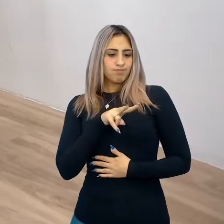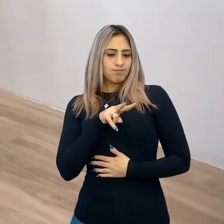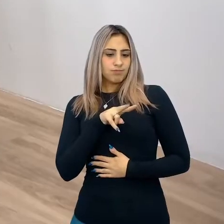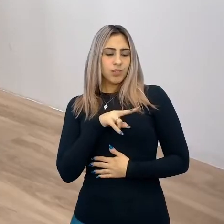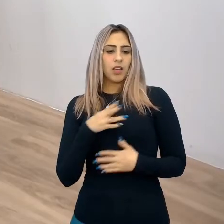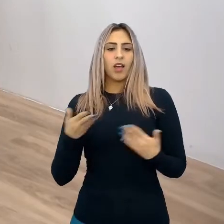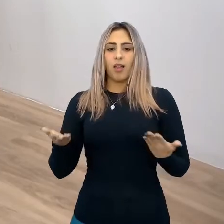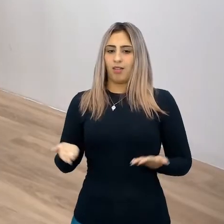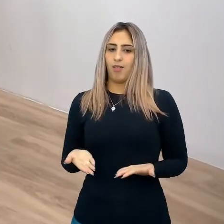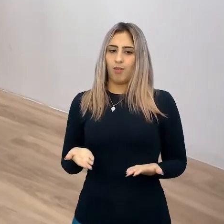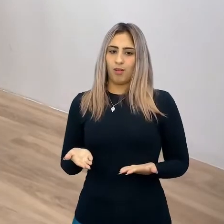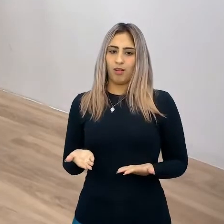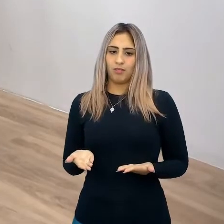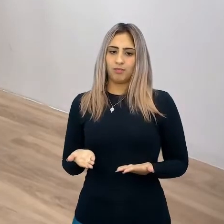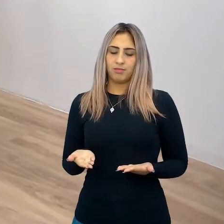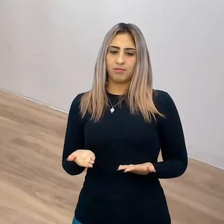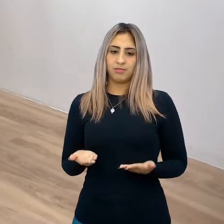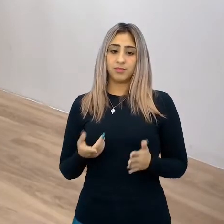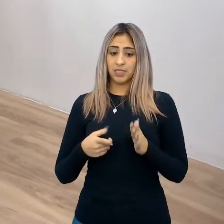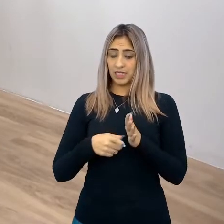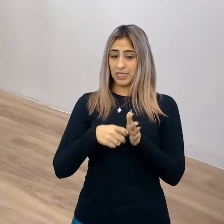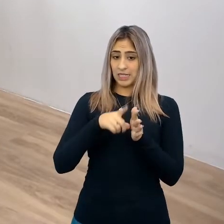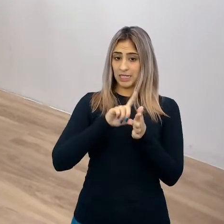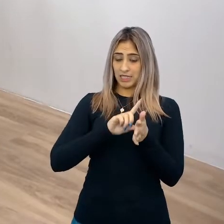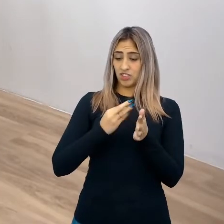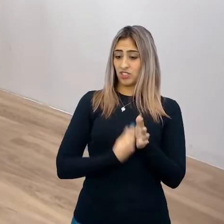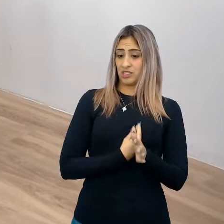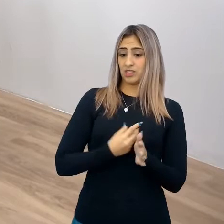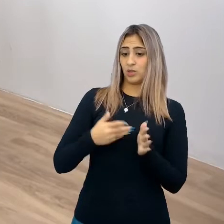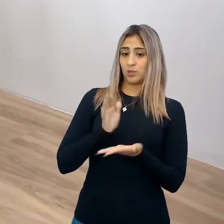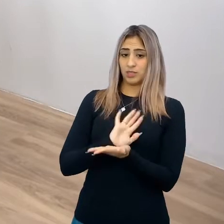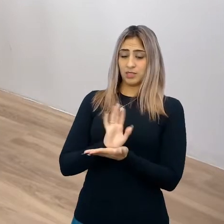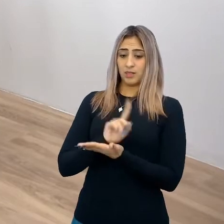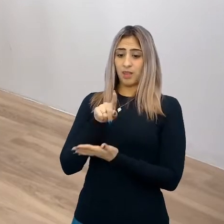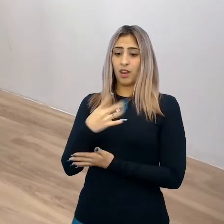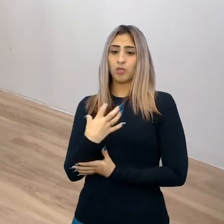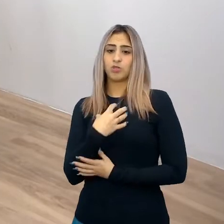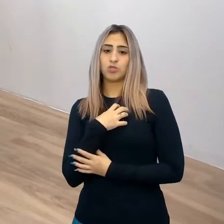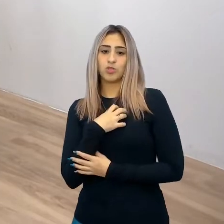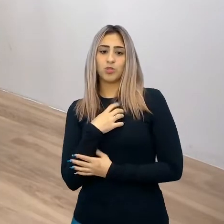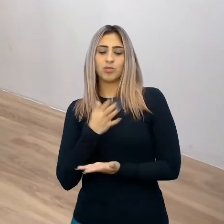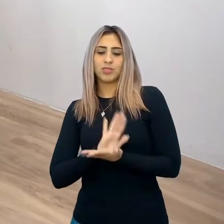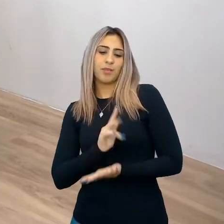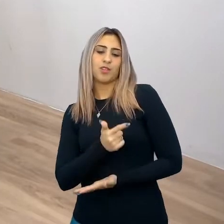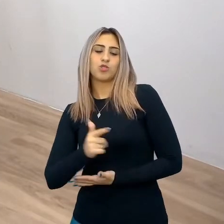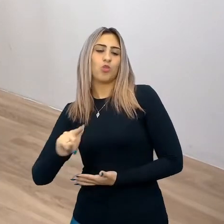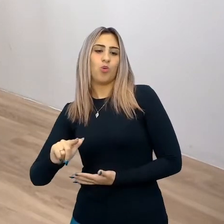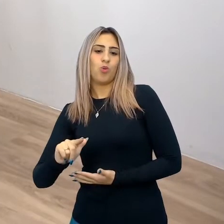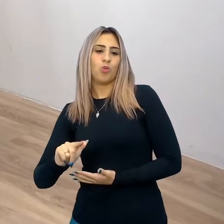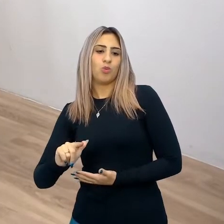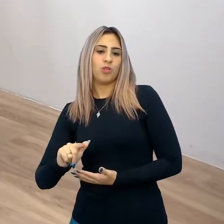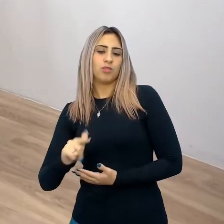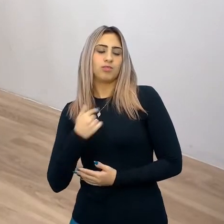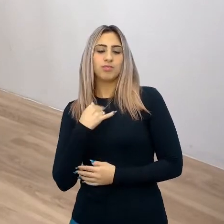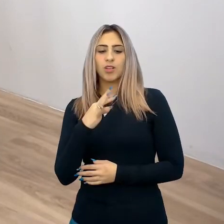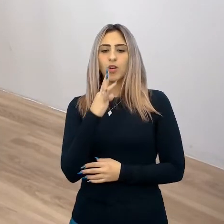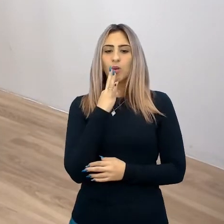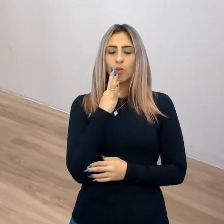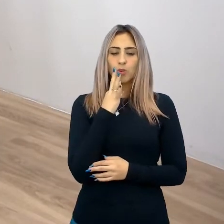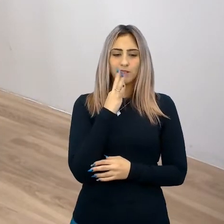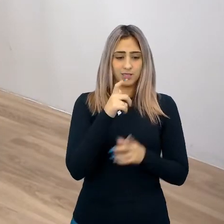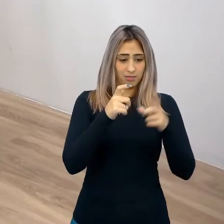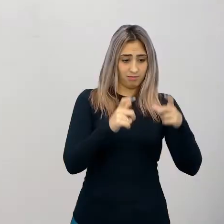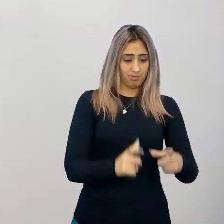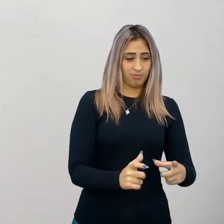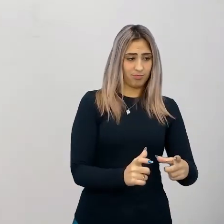mundo agora. Antes de existir o cinema, a gente pensava que Cleópatra de um jeito, depois do cinema de outro. Quando a gente pensa em Segunda Guerra Mundial, a gente